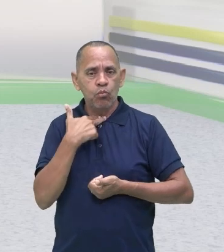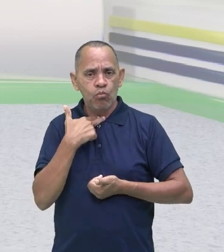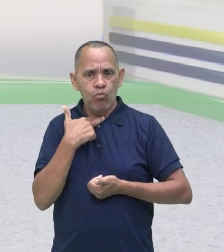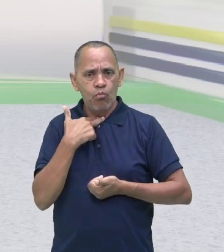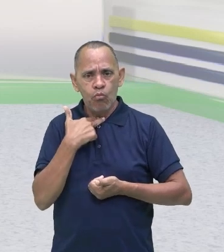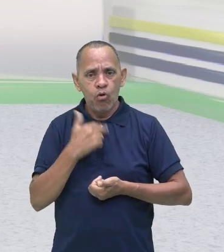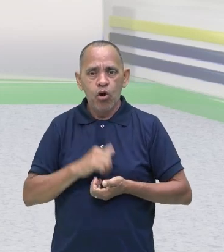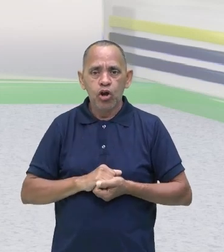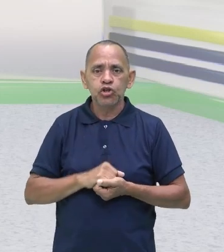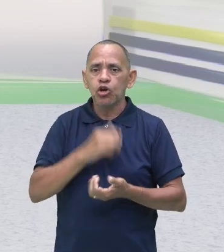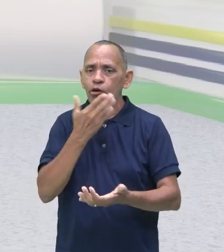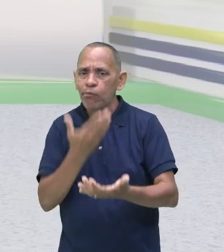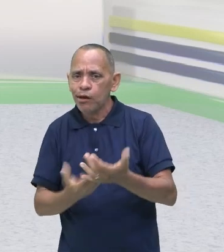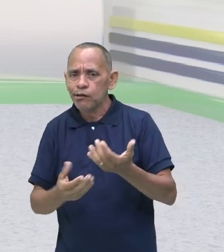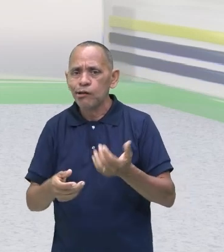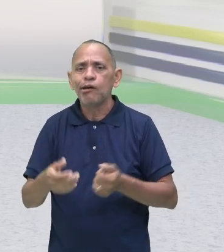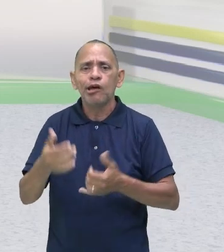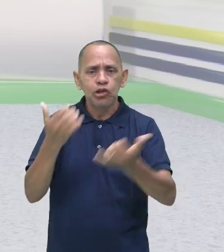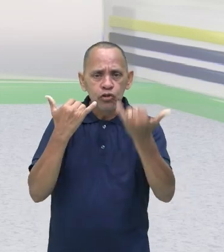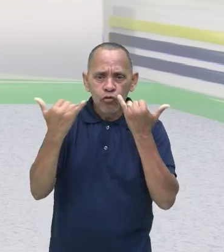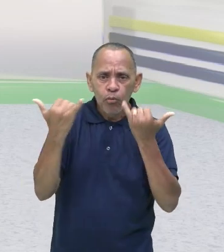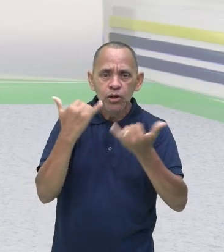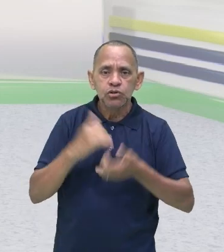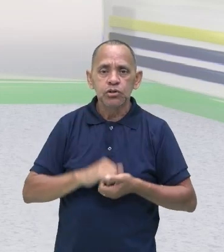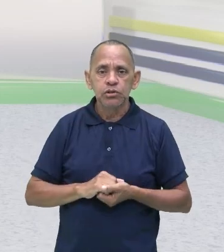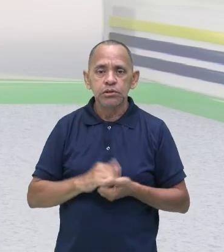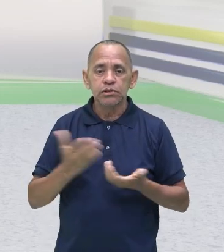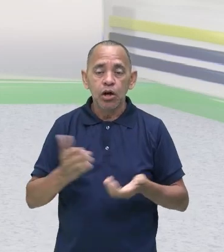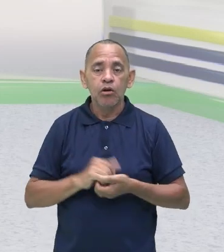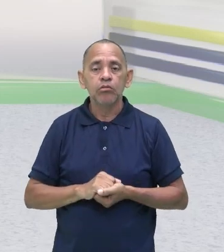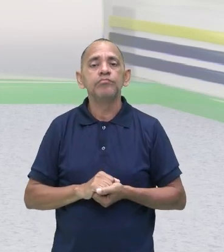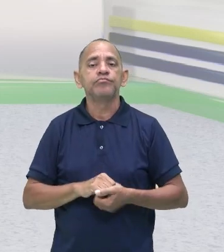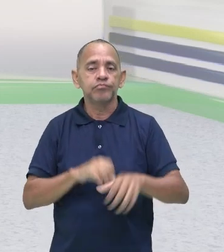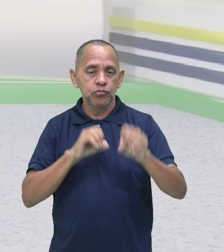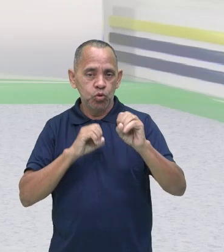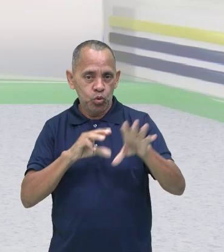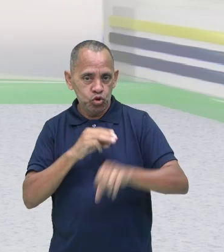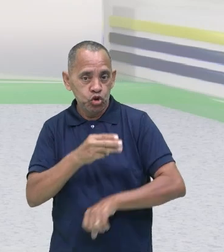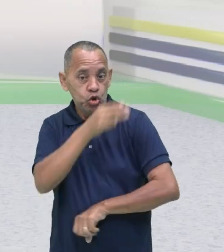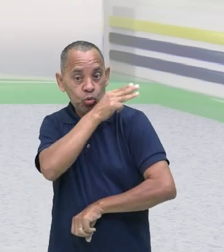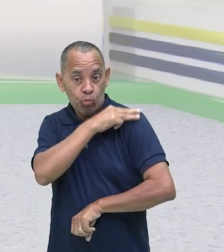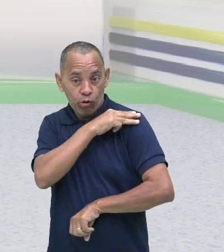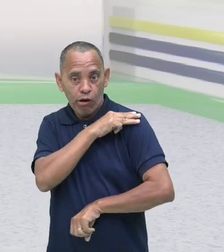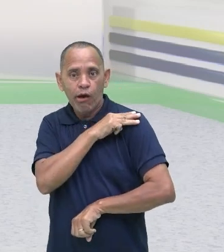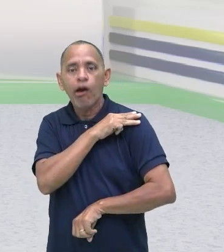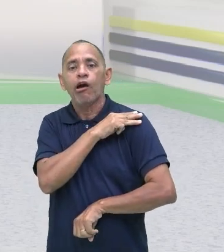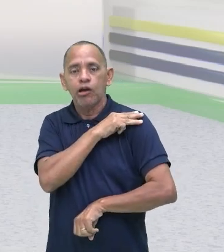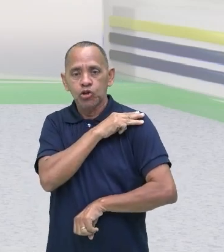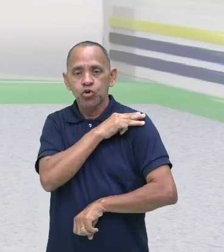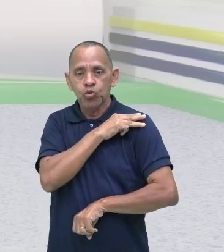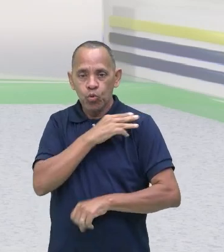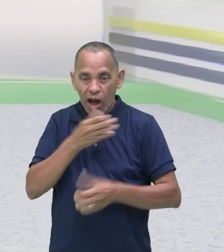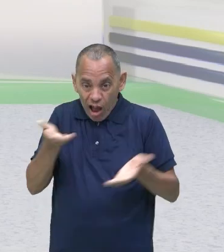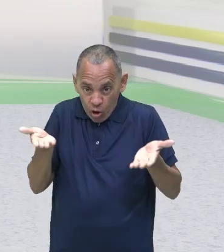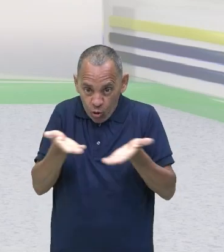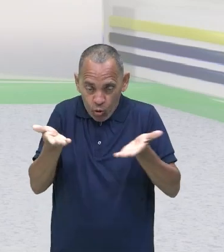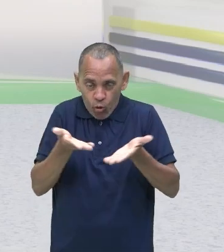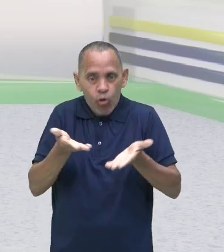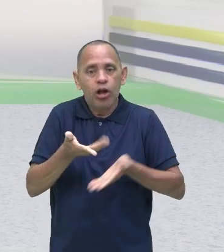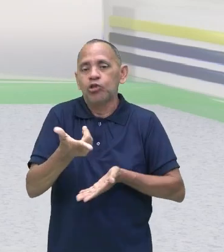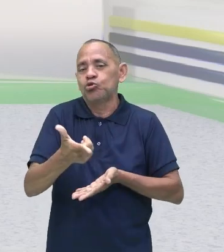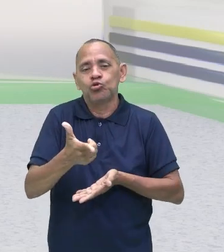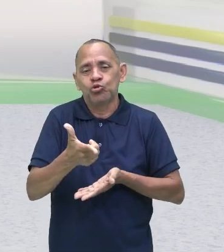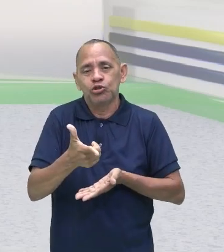Colaborando também com a fala da professora Emily, o ensino médio por hora, né, professora, Sim. não vai entrar, né? Vocês têm acompanhado aí